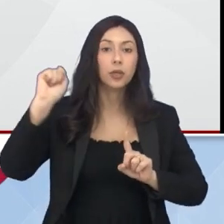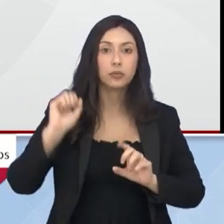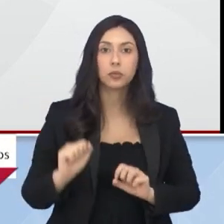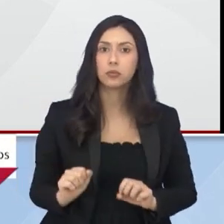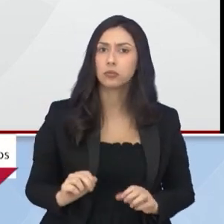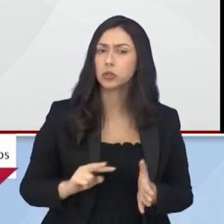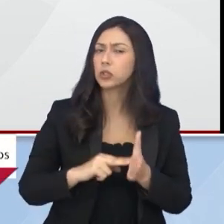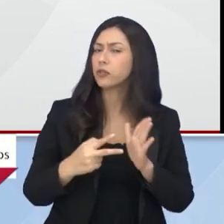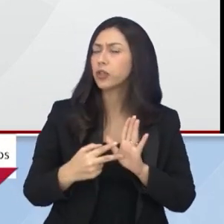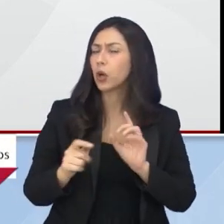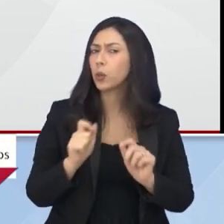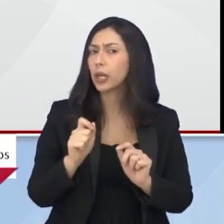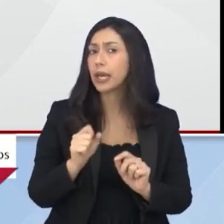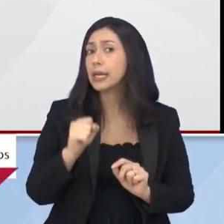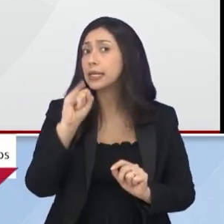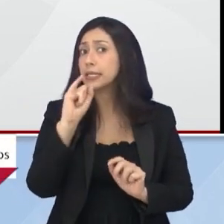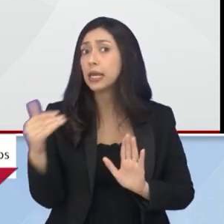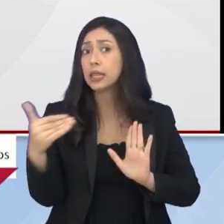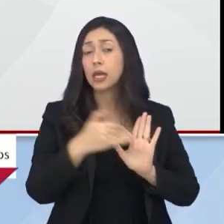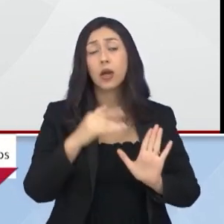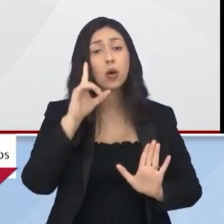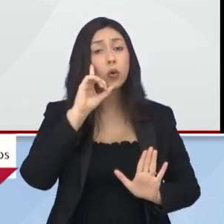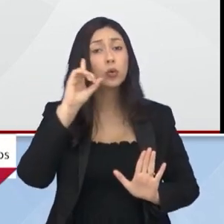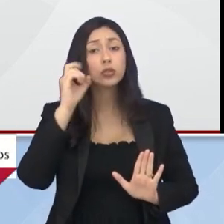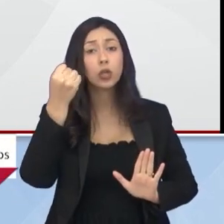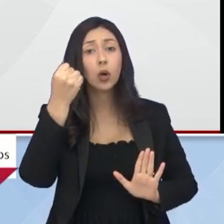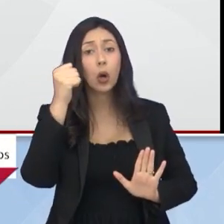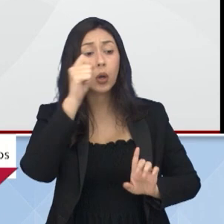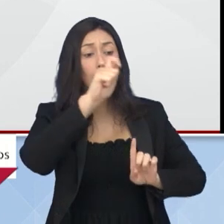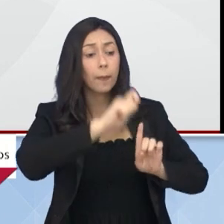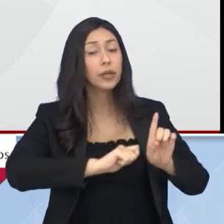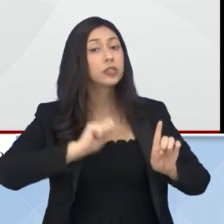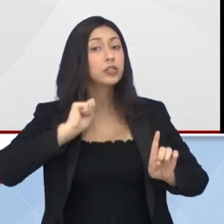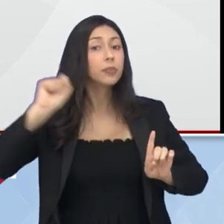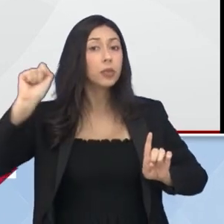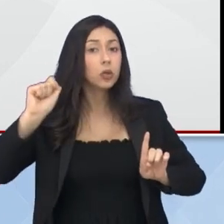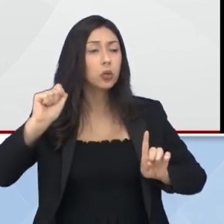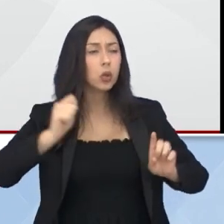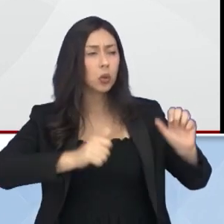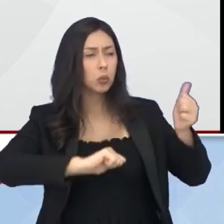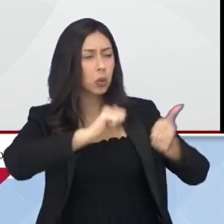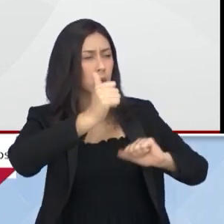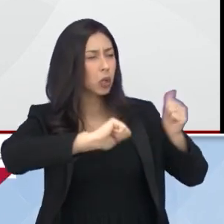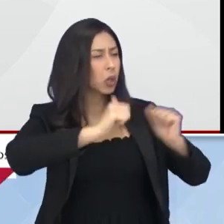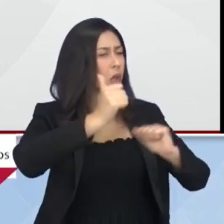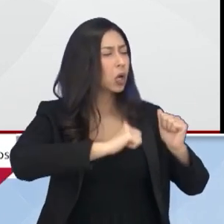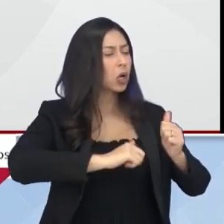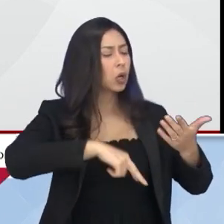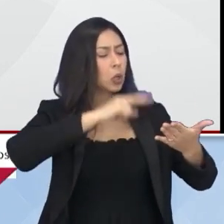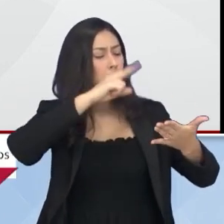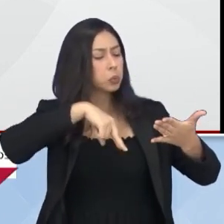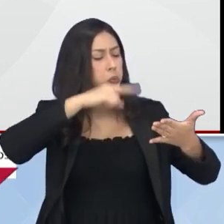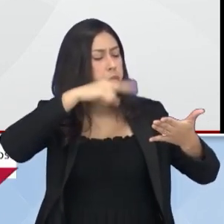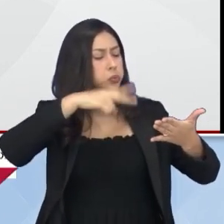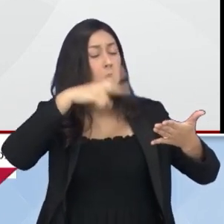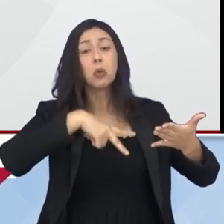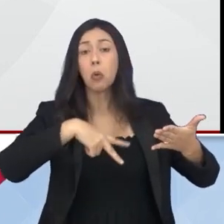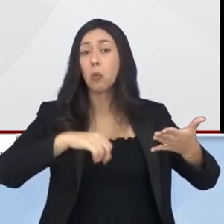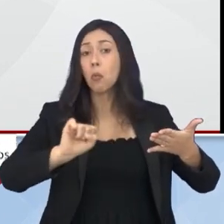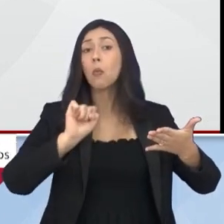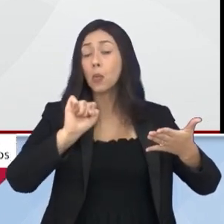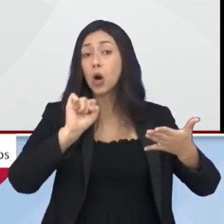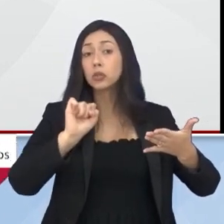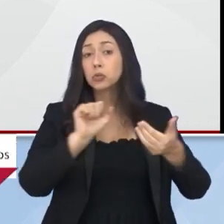fizer a revisão geral anual que ela sem distinção de índices eu posso fazer considerando a inflação